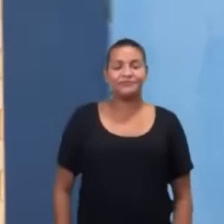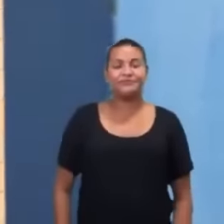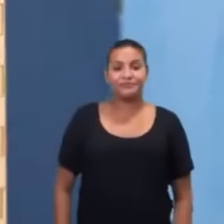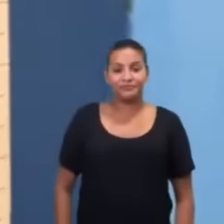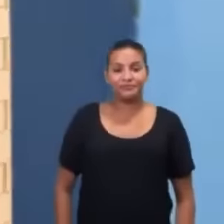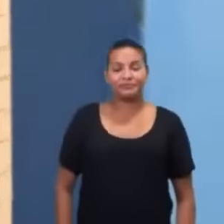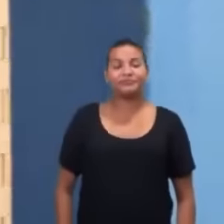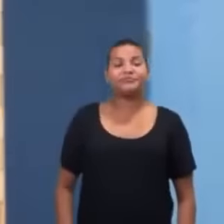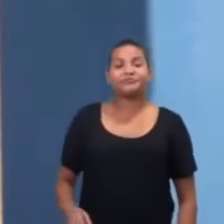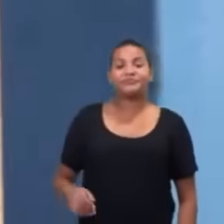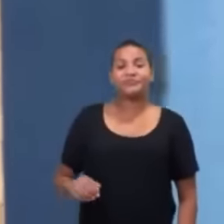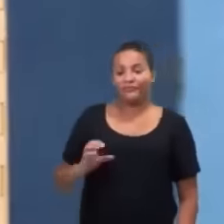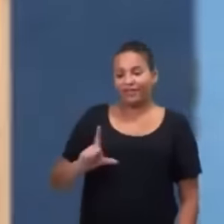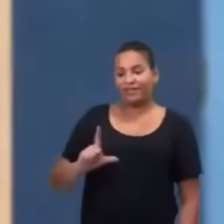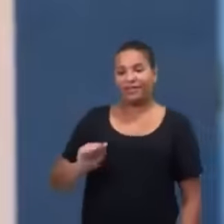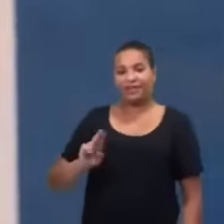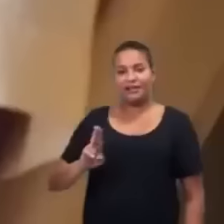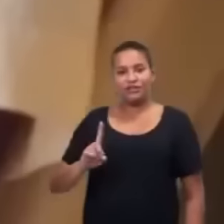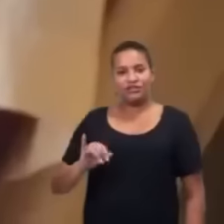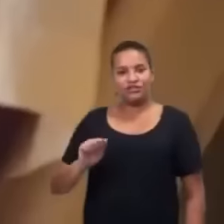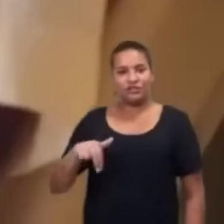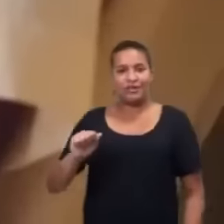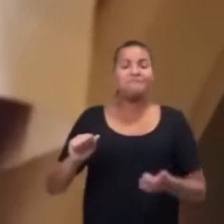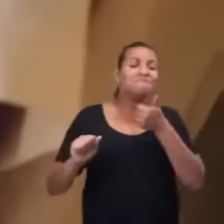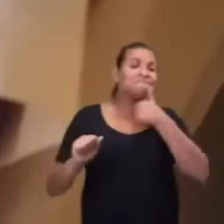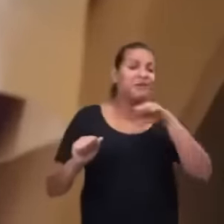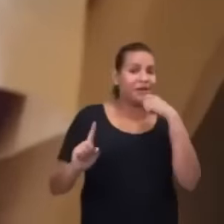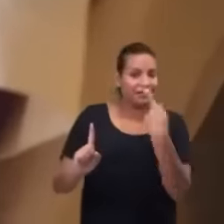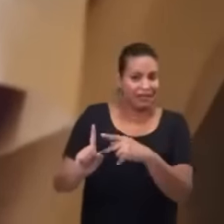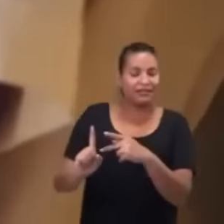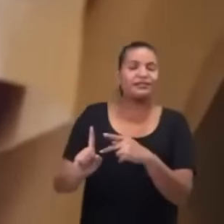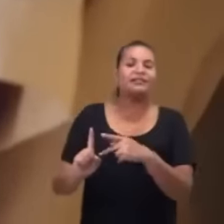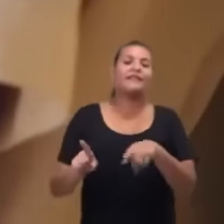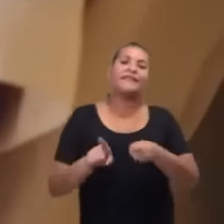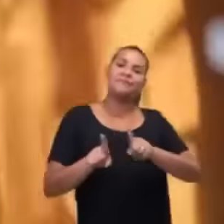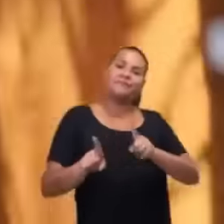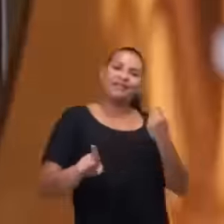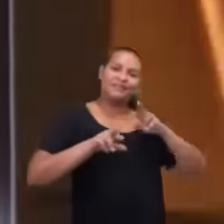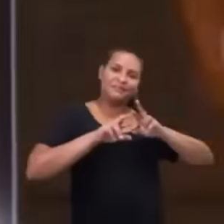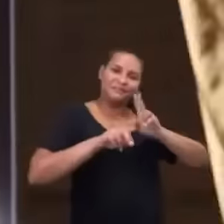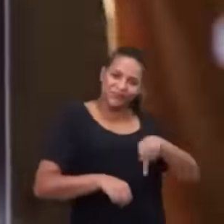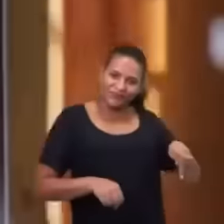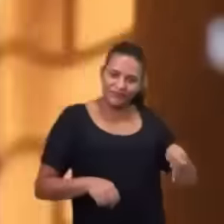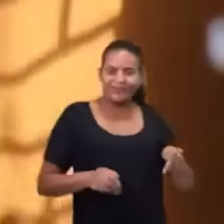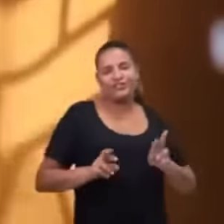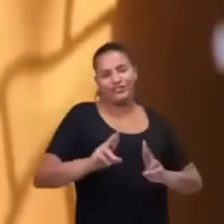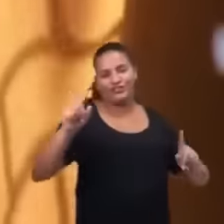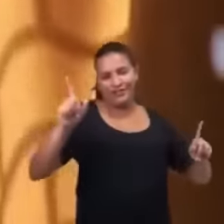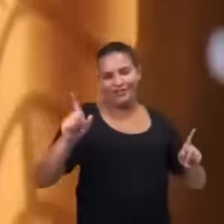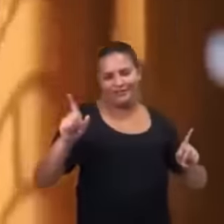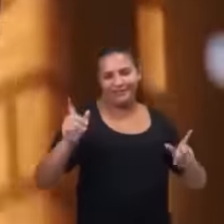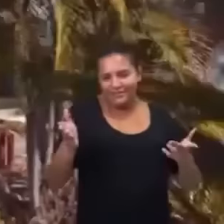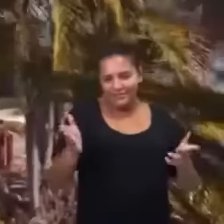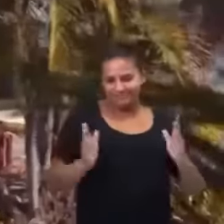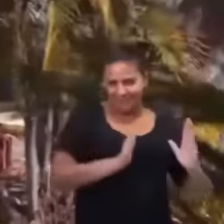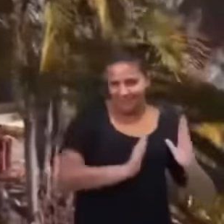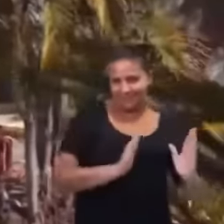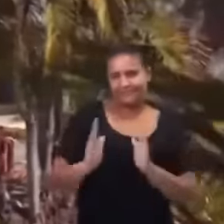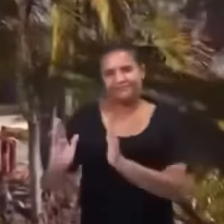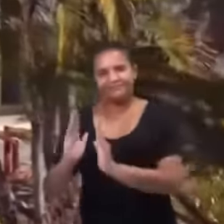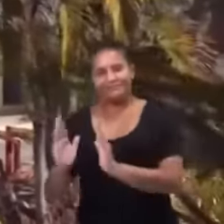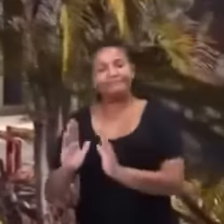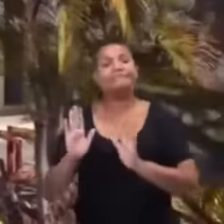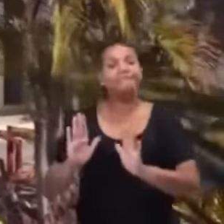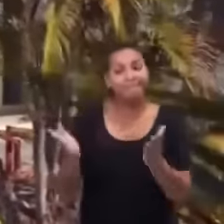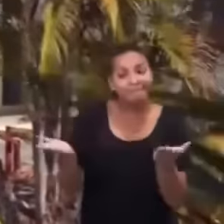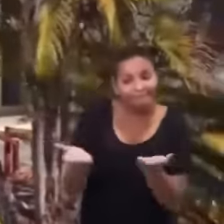A mãe da Claudiana também foi professora por muitos anos, mas em um contexto completamente diferente. Hoje, ser professor em Sobral é